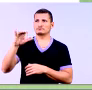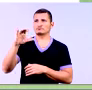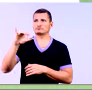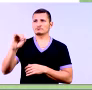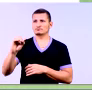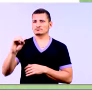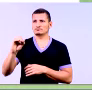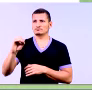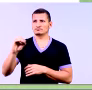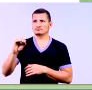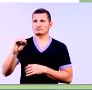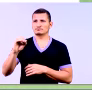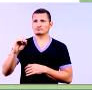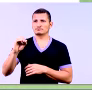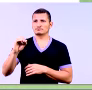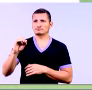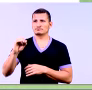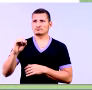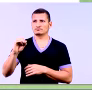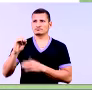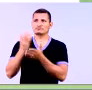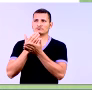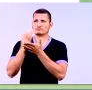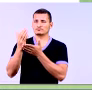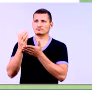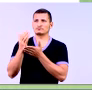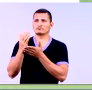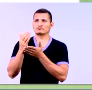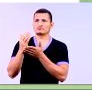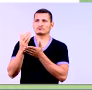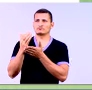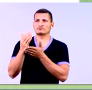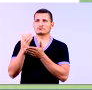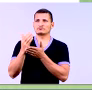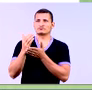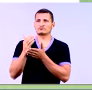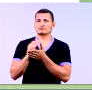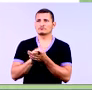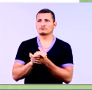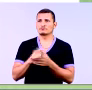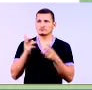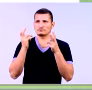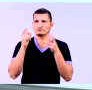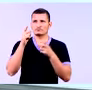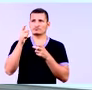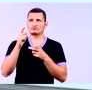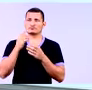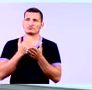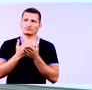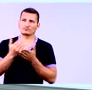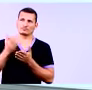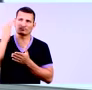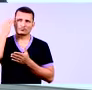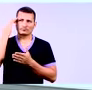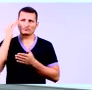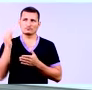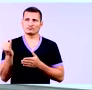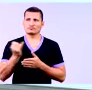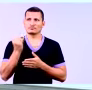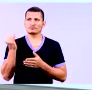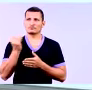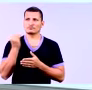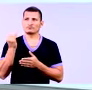1 e início, o status da transação. Então, perceba que aí você começa a entender a importância do